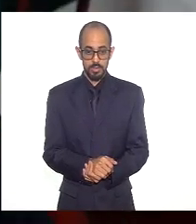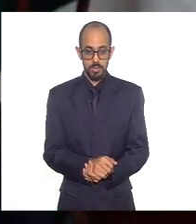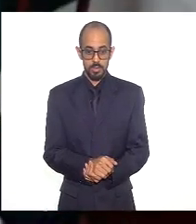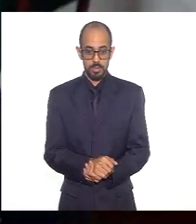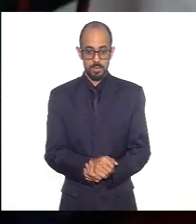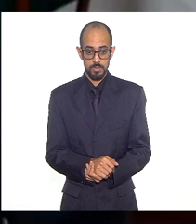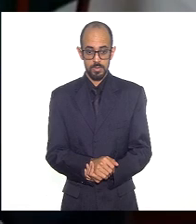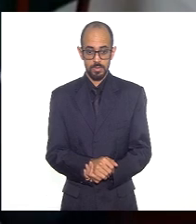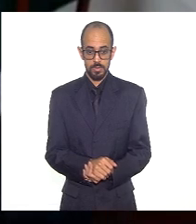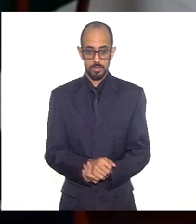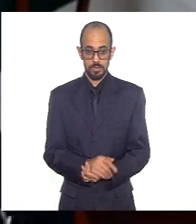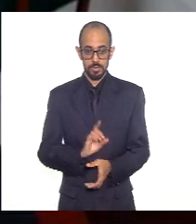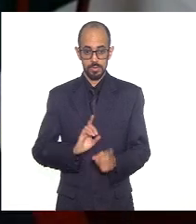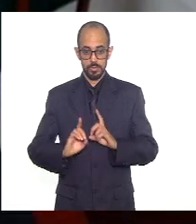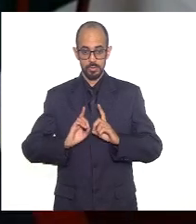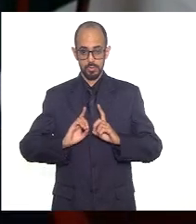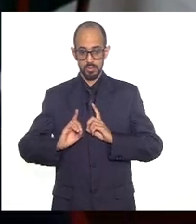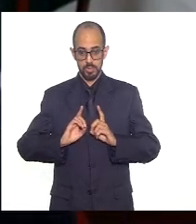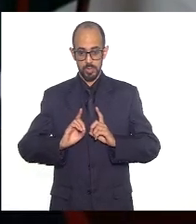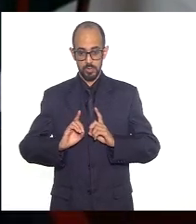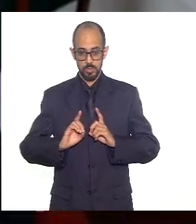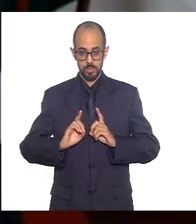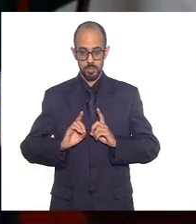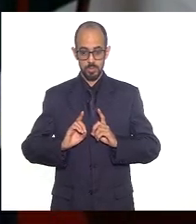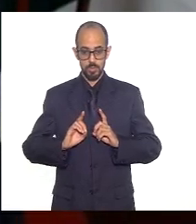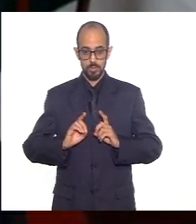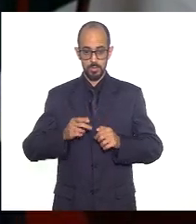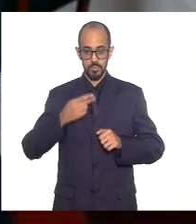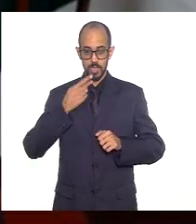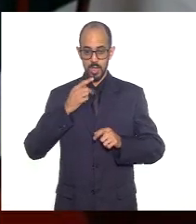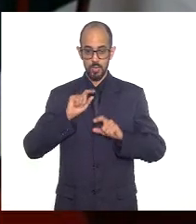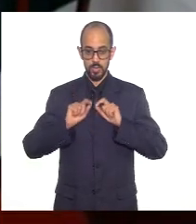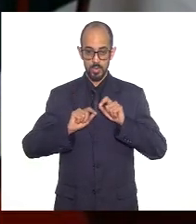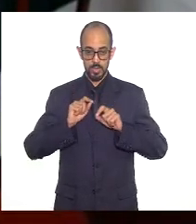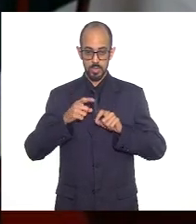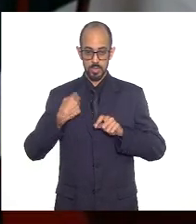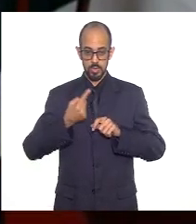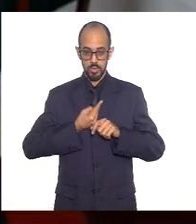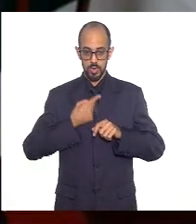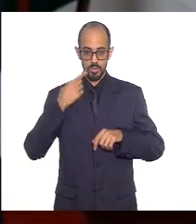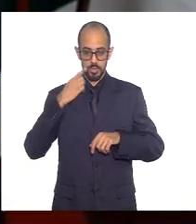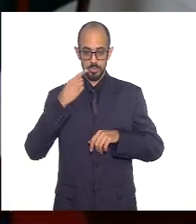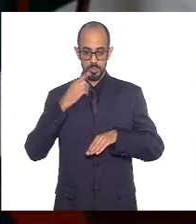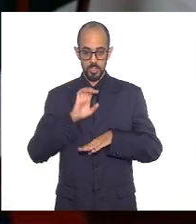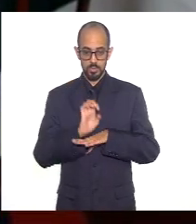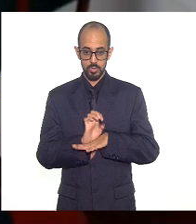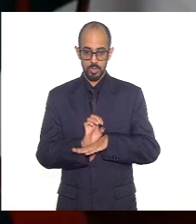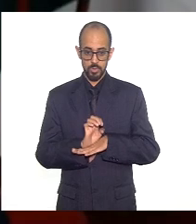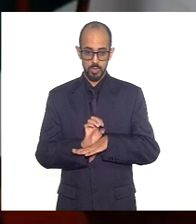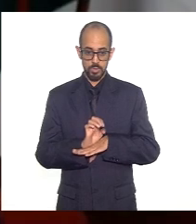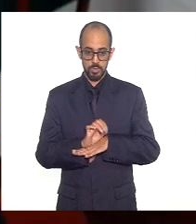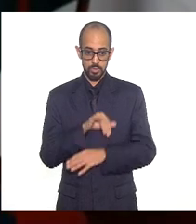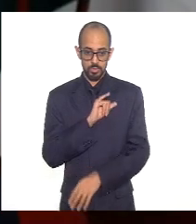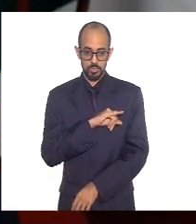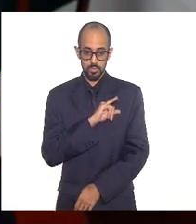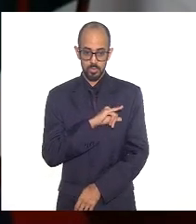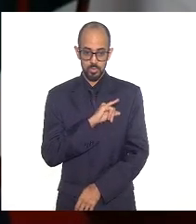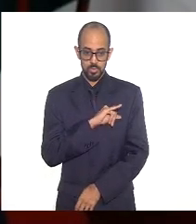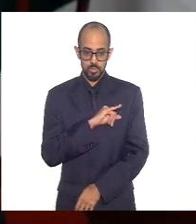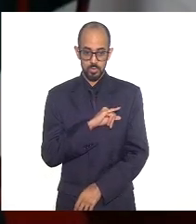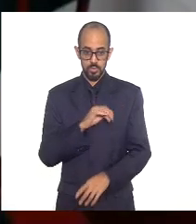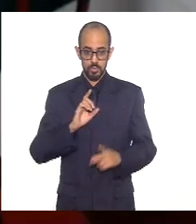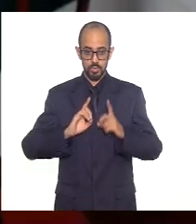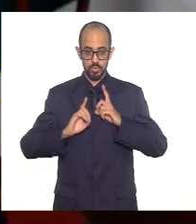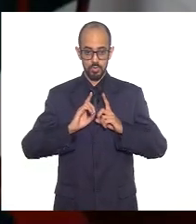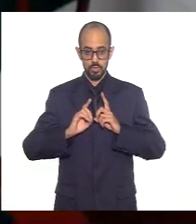discussão dizendo que nós, deputados estaduais do Rio de Janeiro, discutindo a série DO, nós